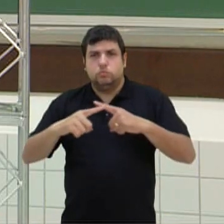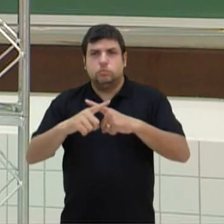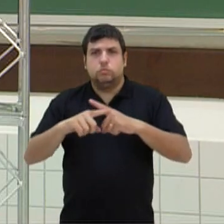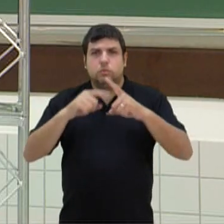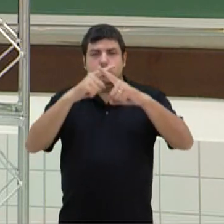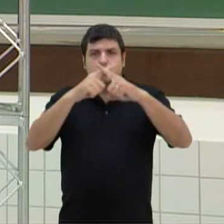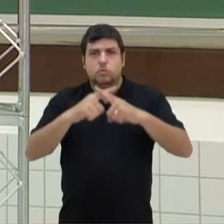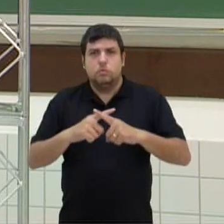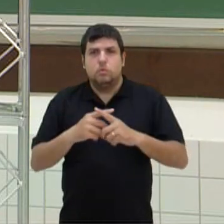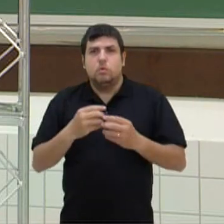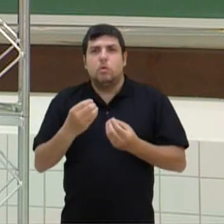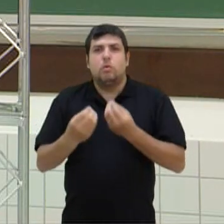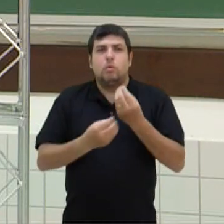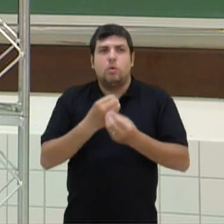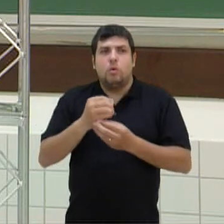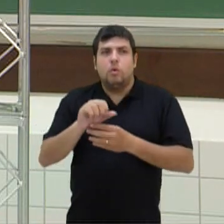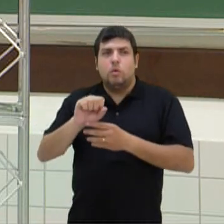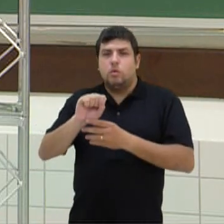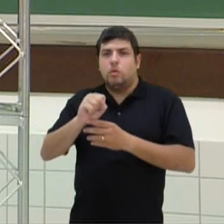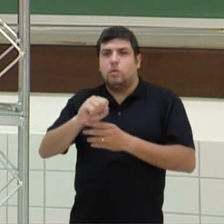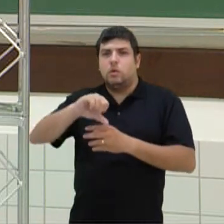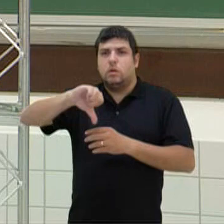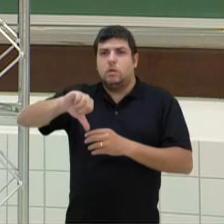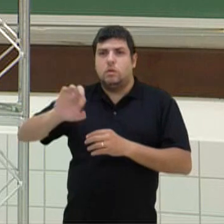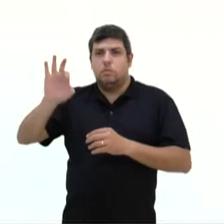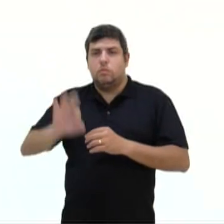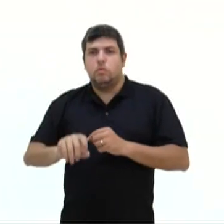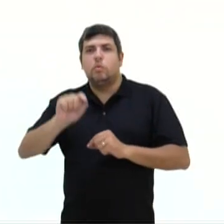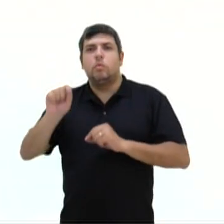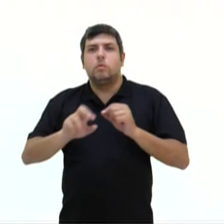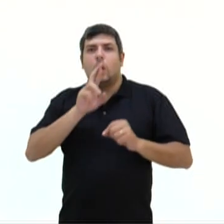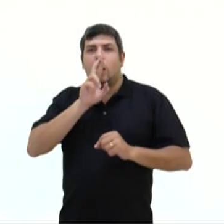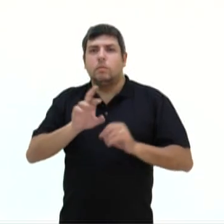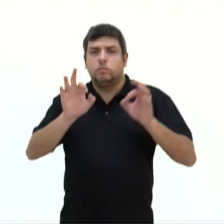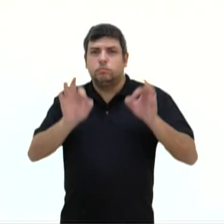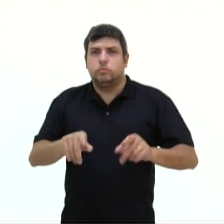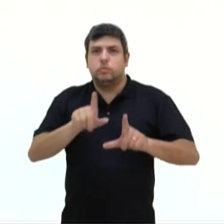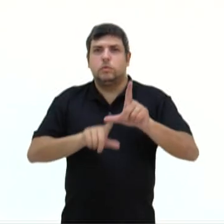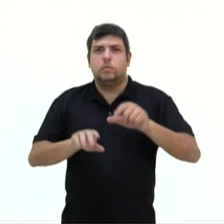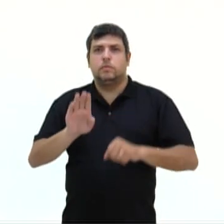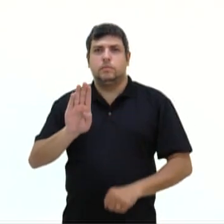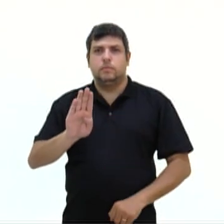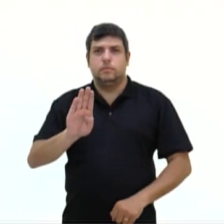de rendimento para essa reação e a nossa alternativa vai ser a letra B.